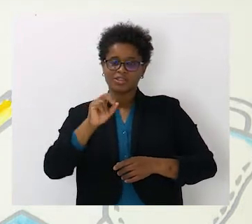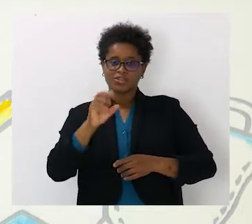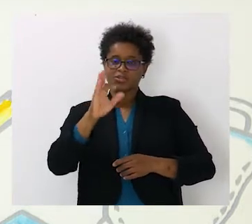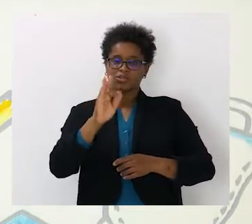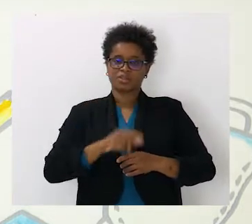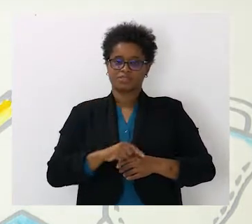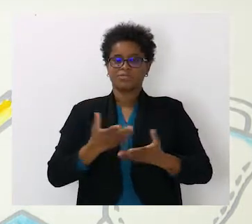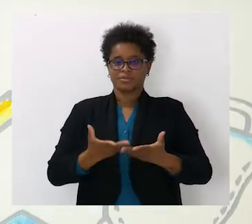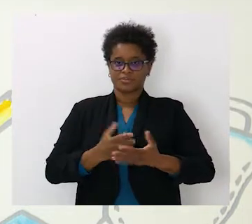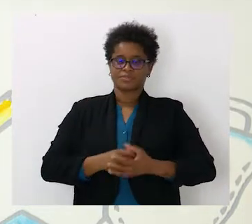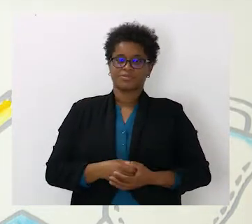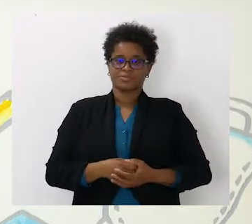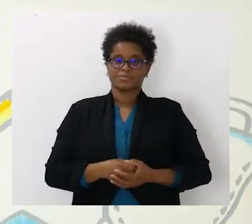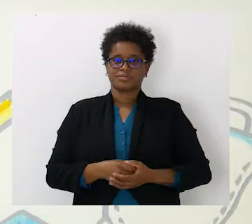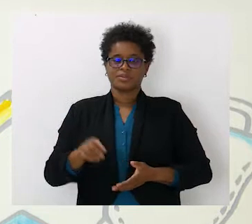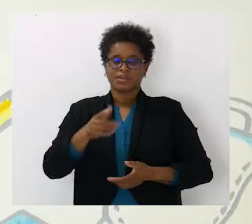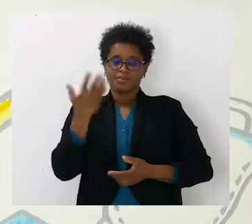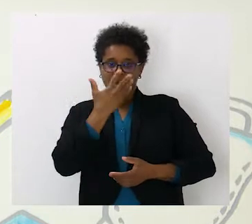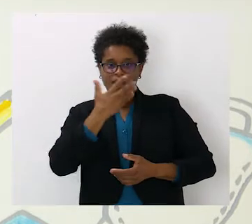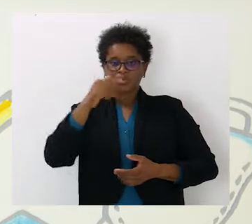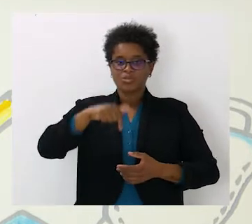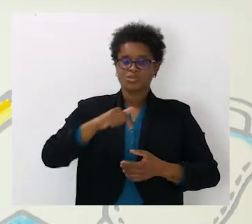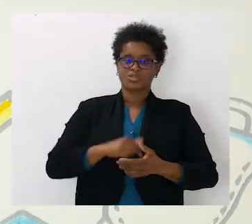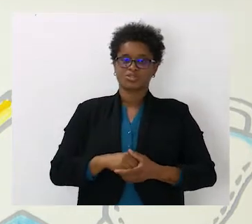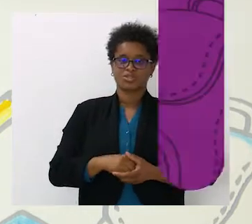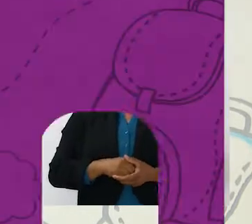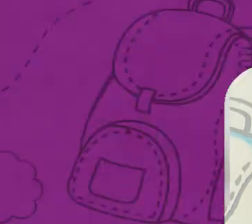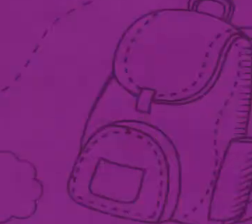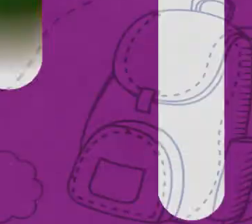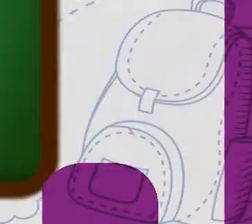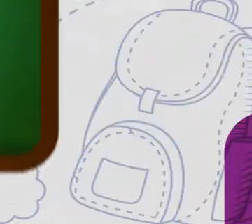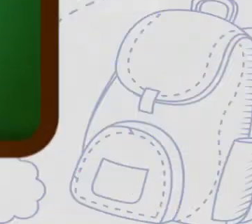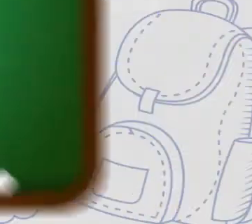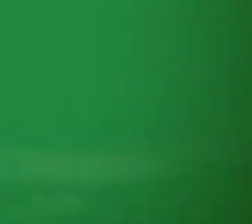Furtado. Pois, para a aula de hoje,